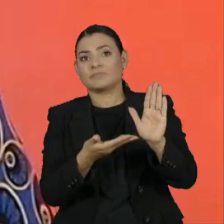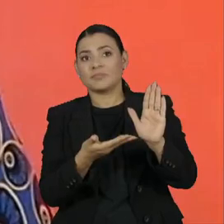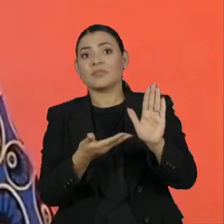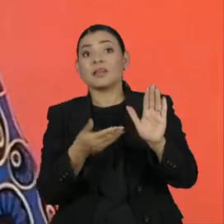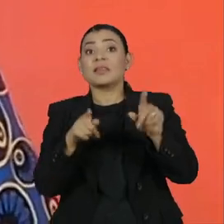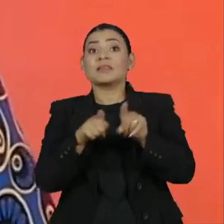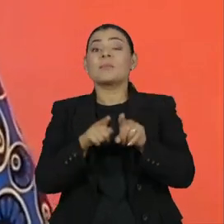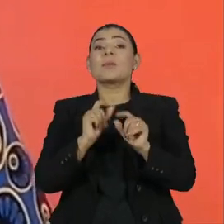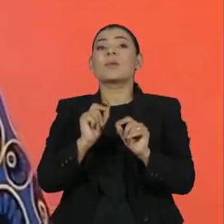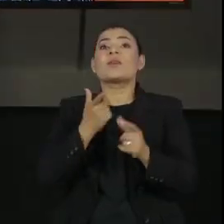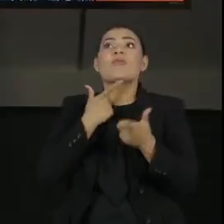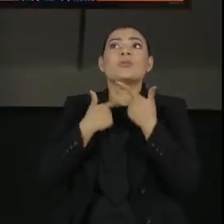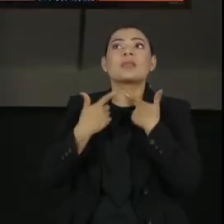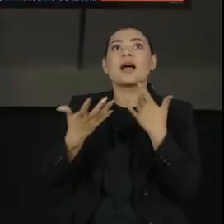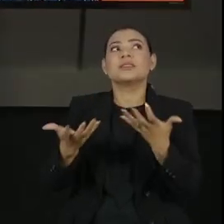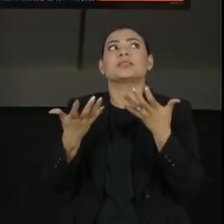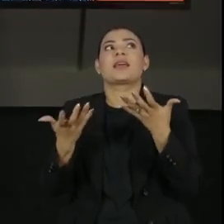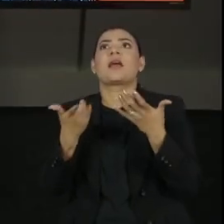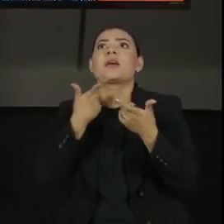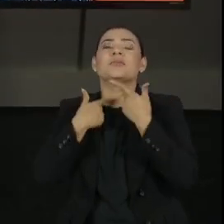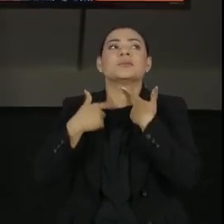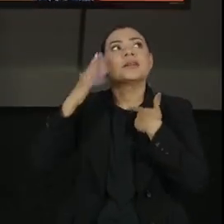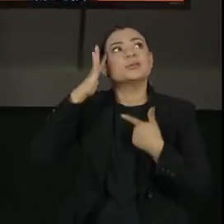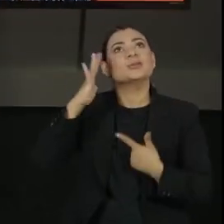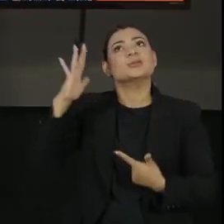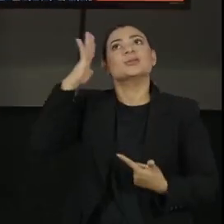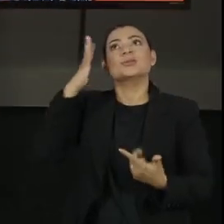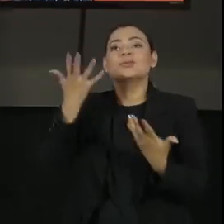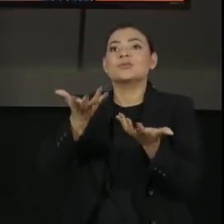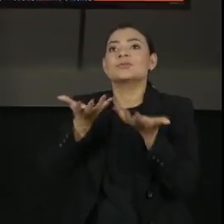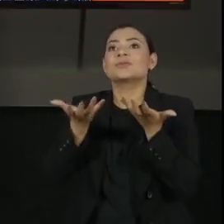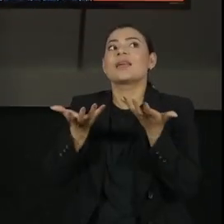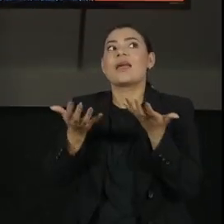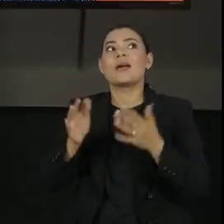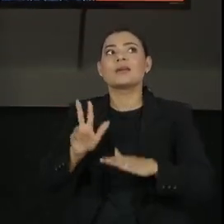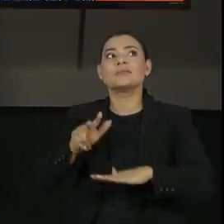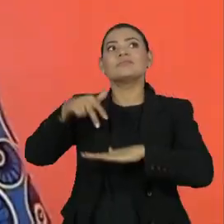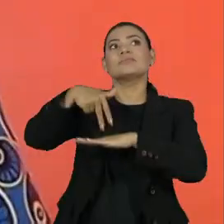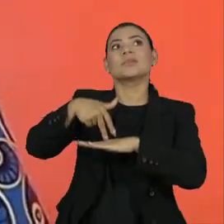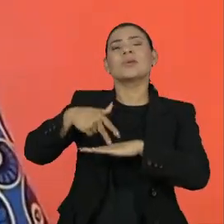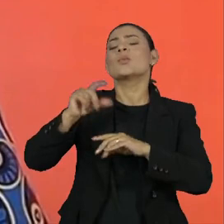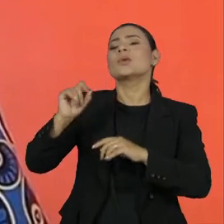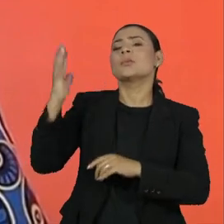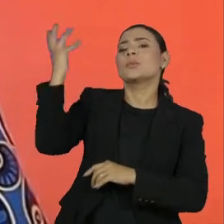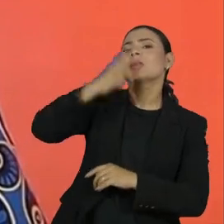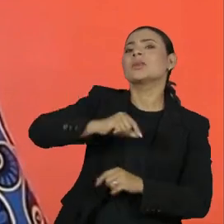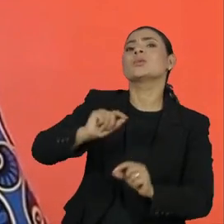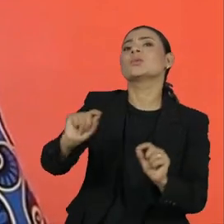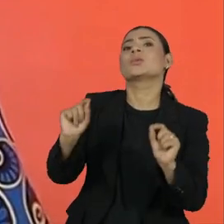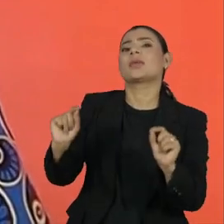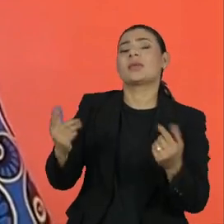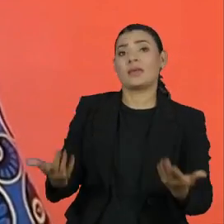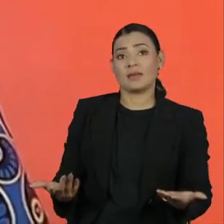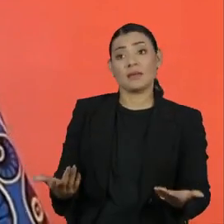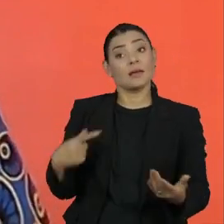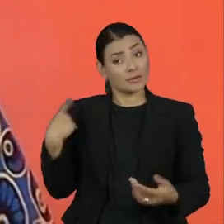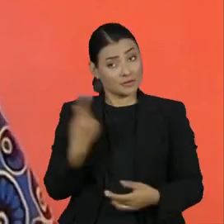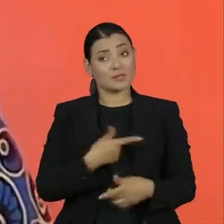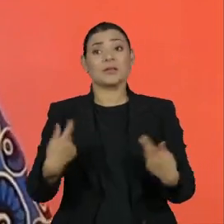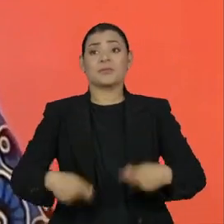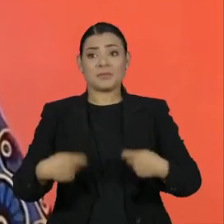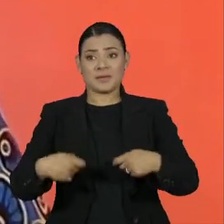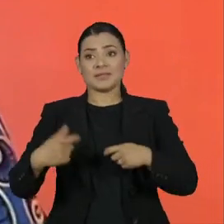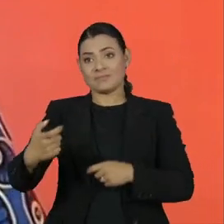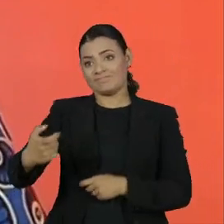o que é sonho de consumo, né? A gente tem falado, o que é sonho de consumo? Quem que a gente quer ser? O que é bonito? A gente precisa ter